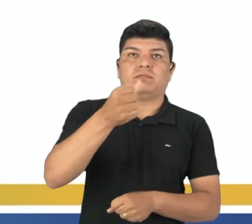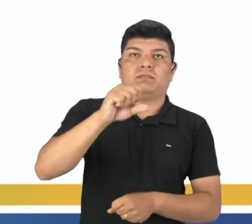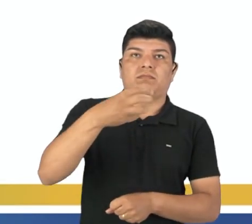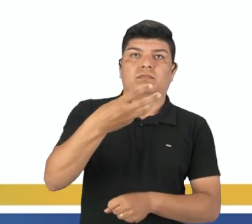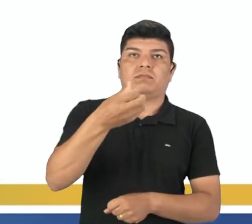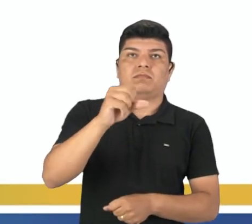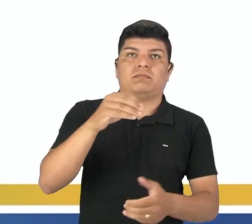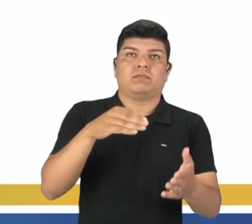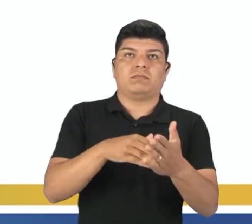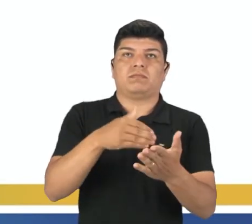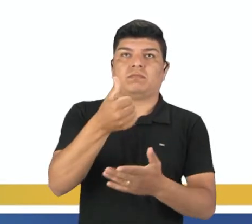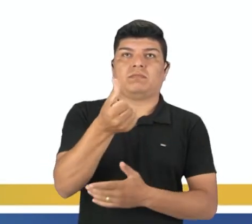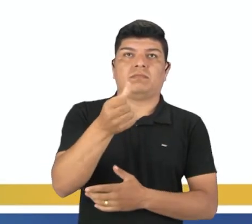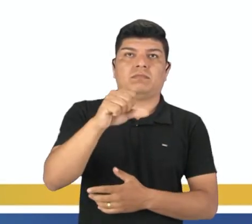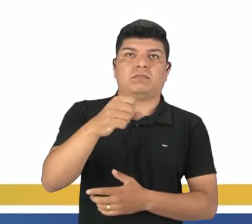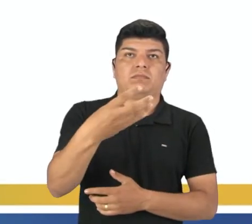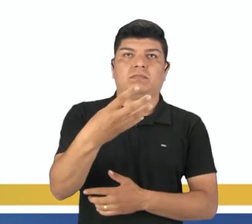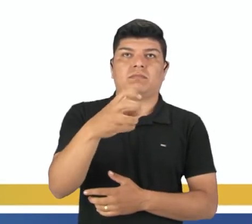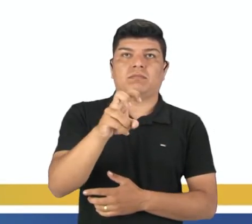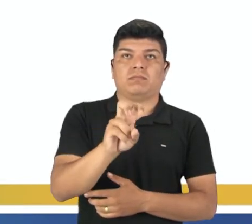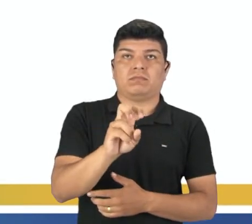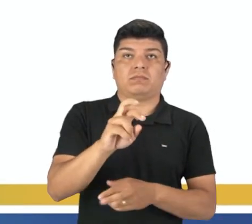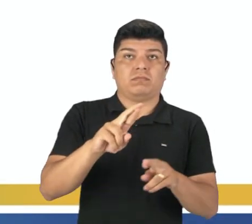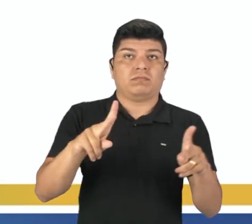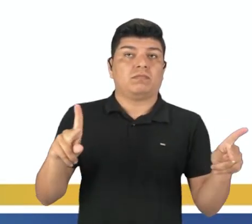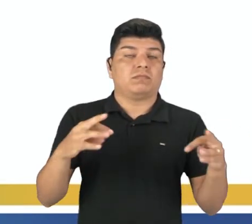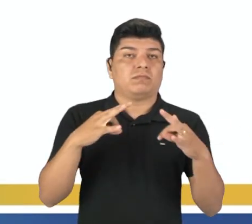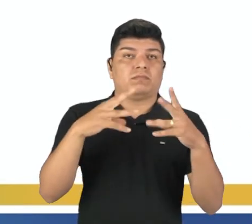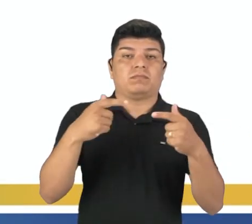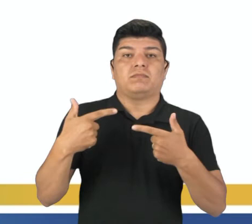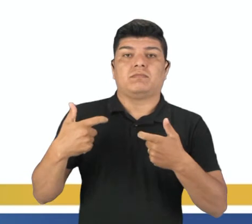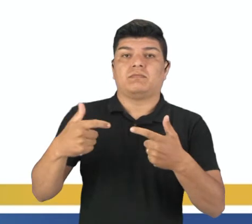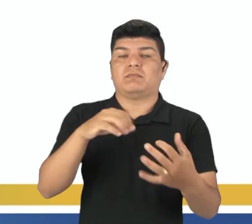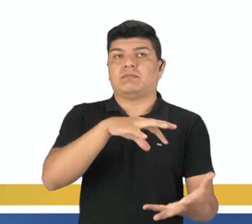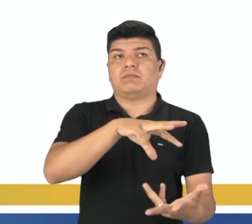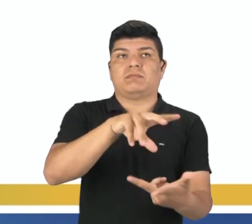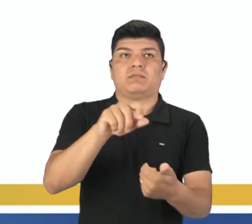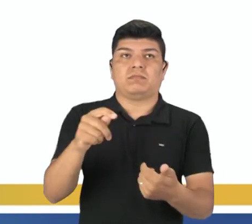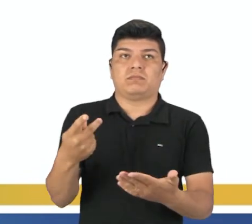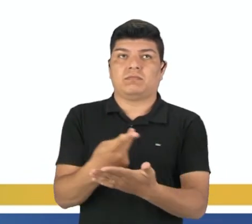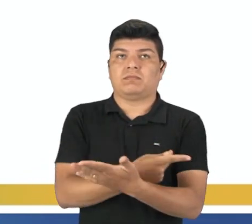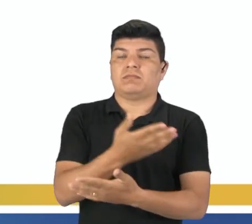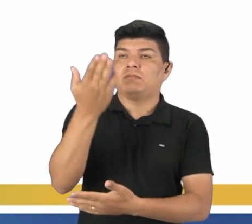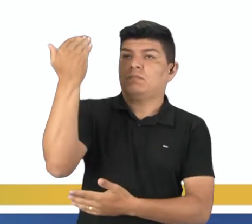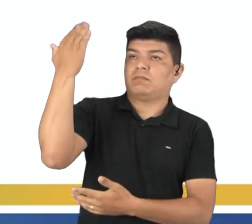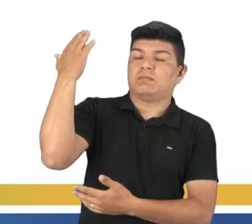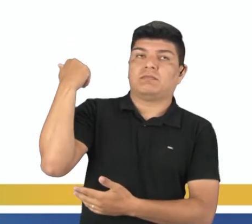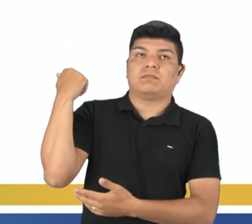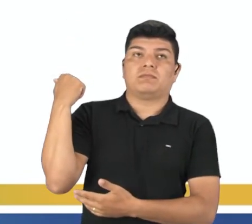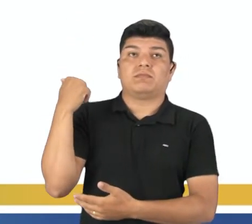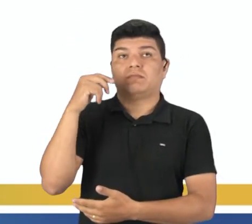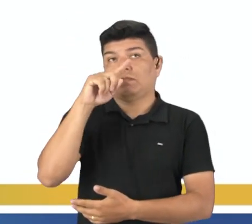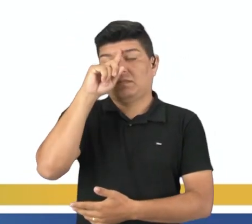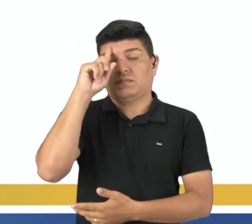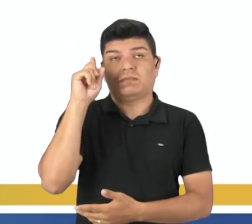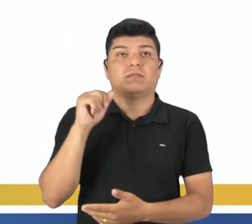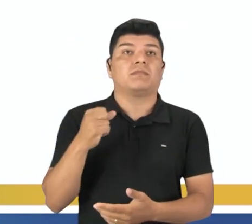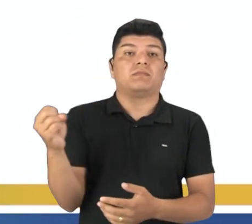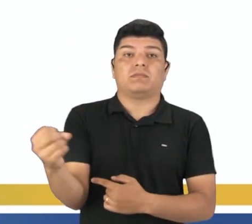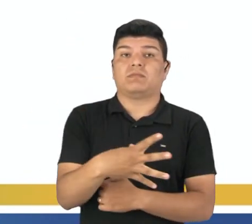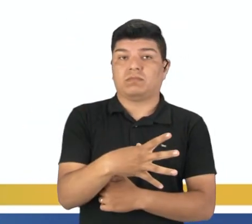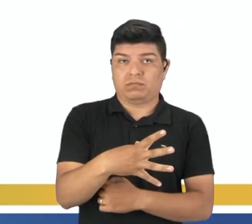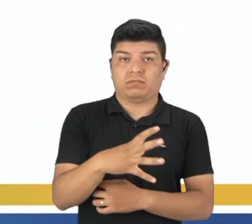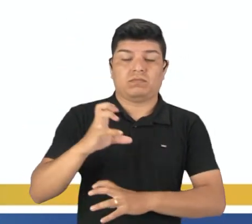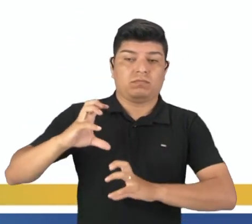a 1945, se diferenciou de todas as guerras ocorridas em tempos passados, configurando um novo tipo